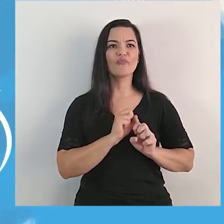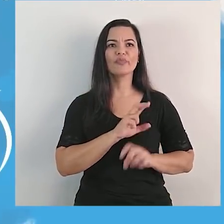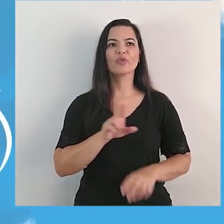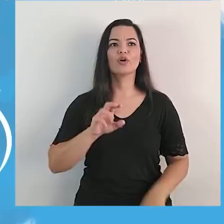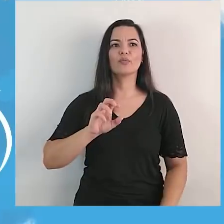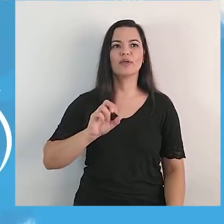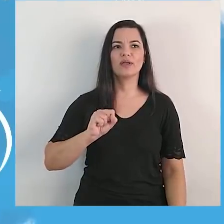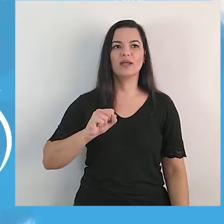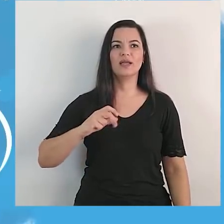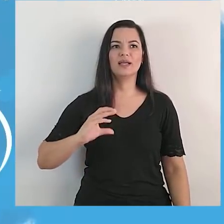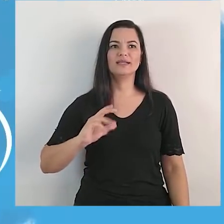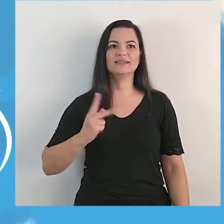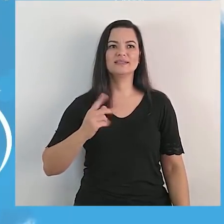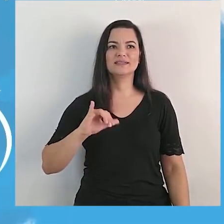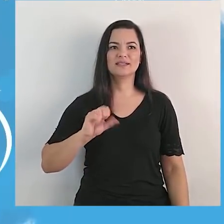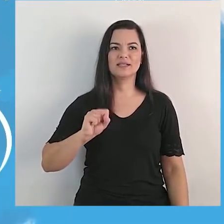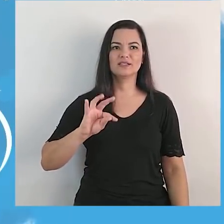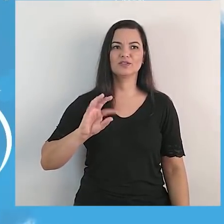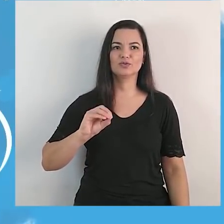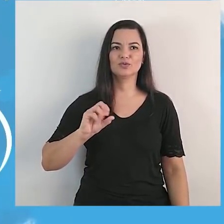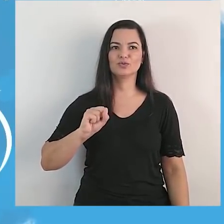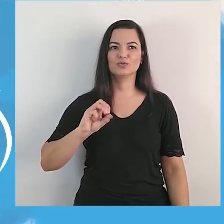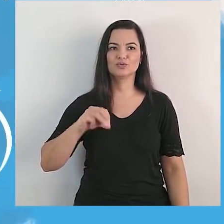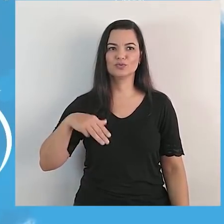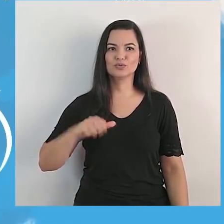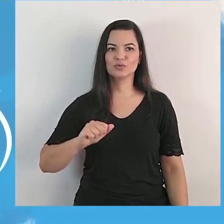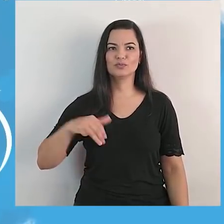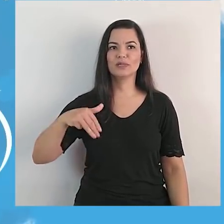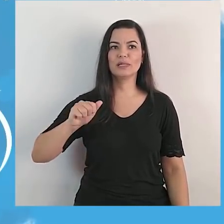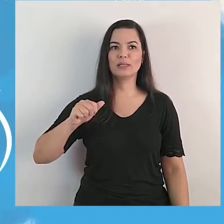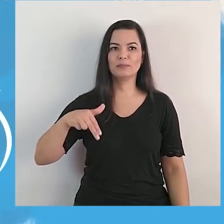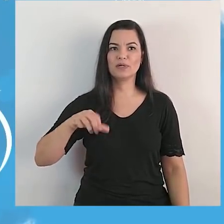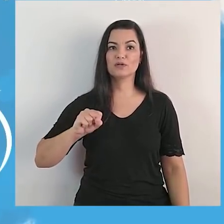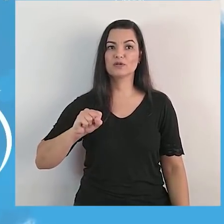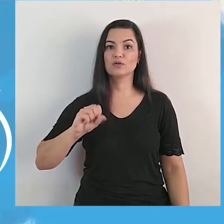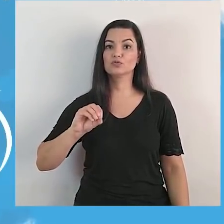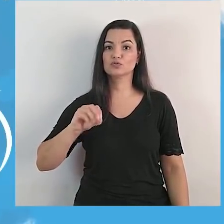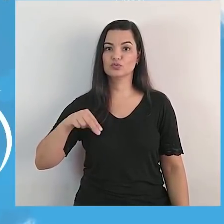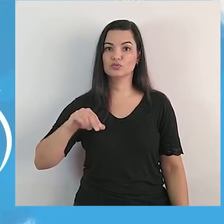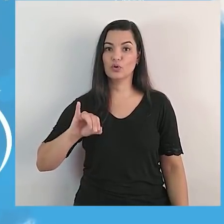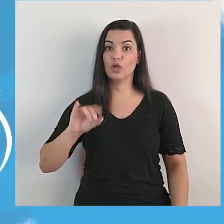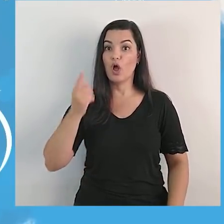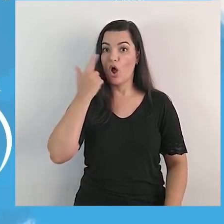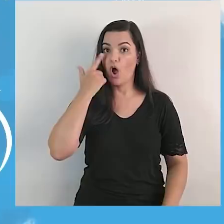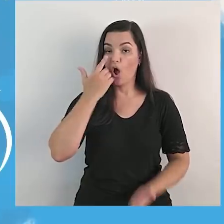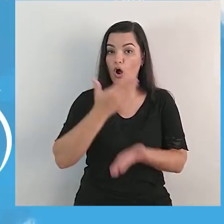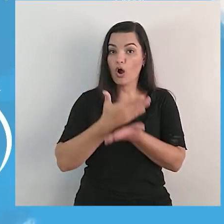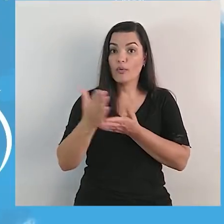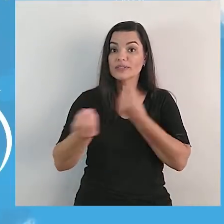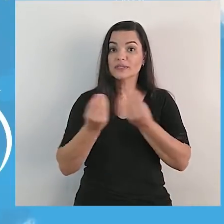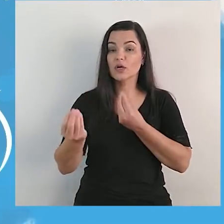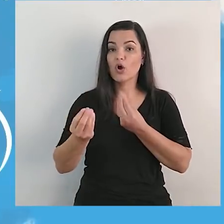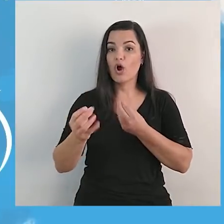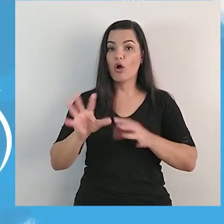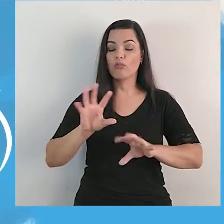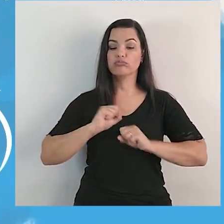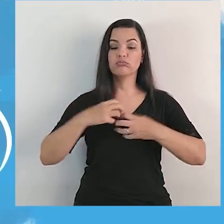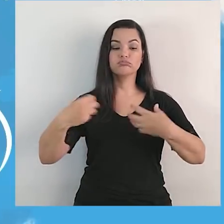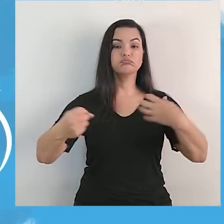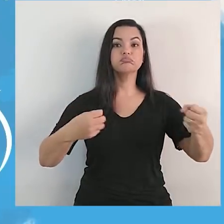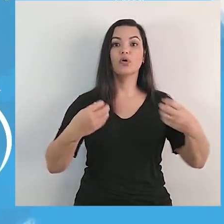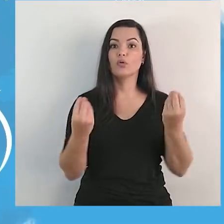Nome difícil, né? Mas olha só com quem começa a transmissão dessa doença. Com o ser